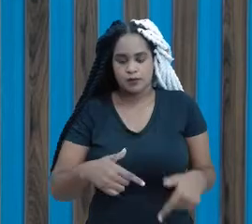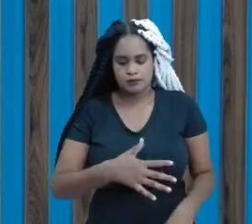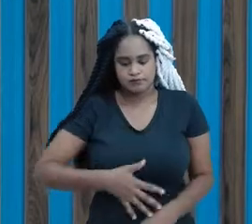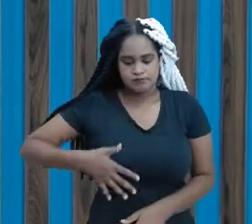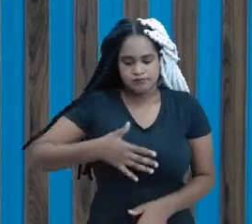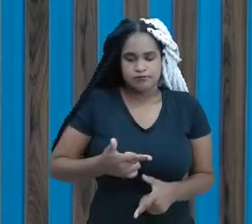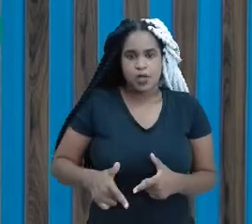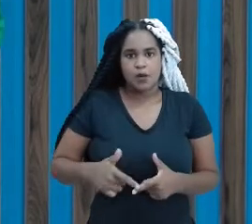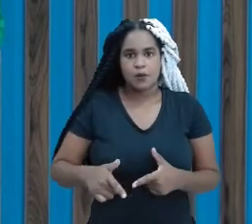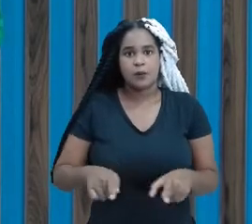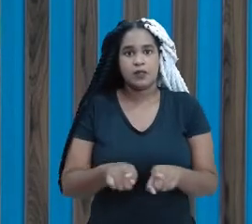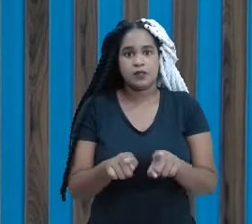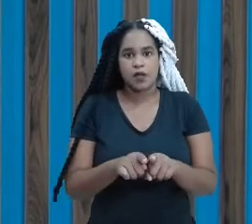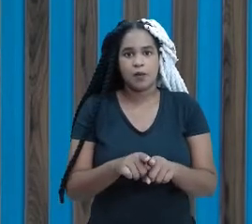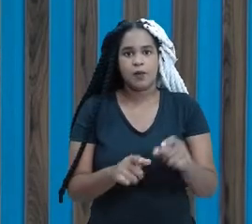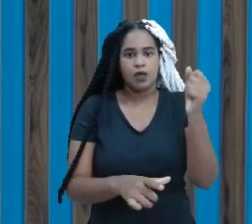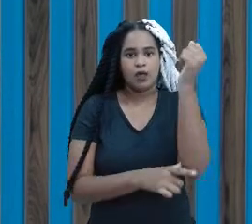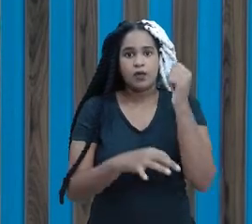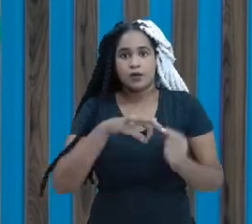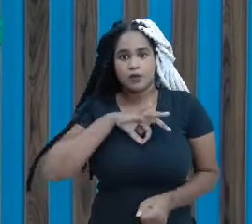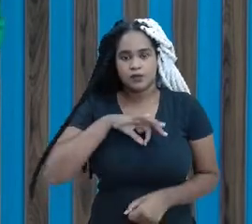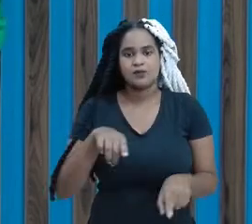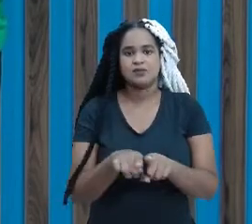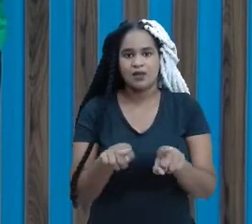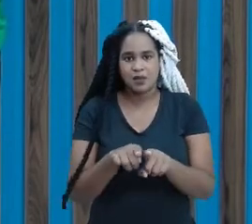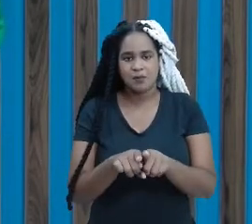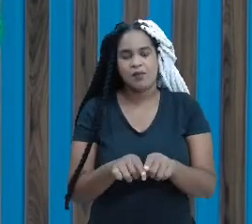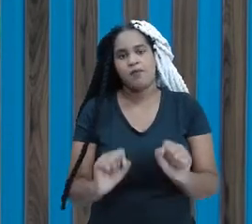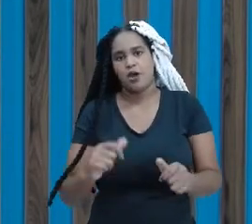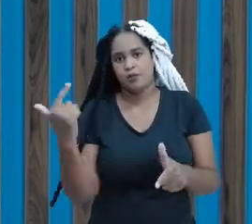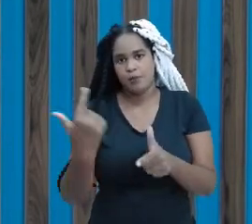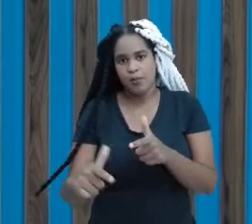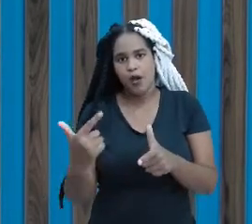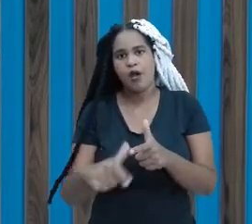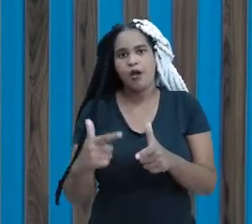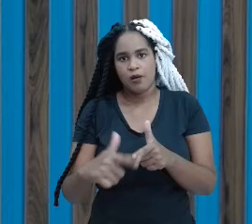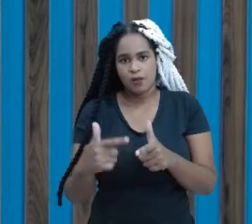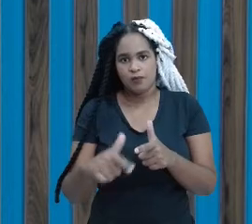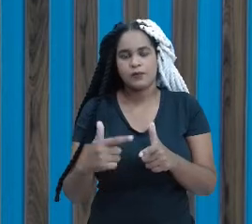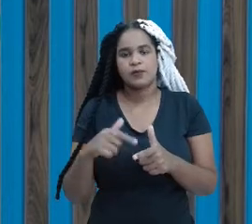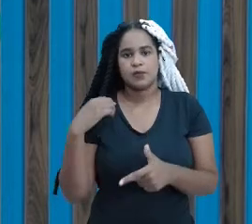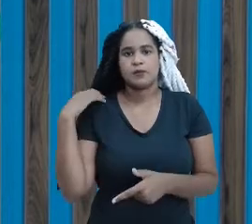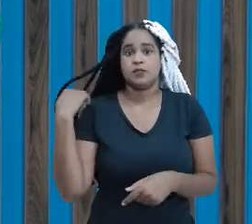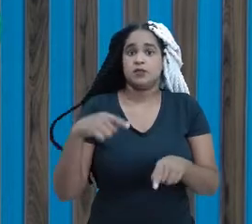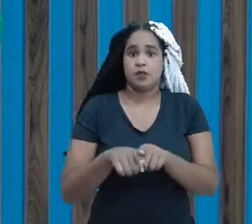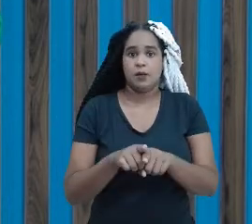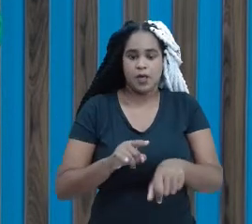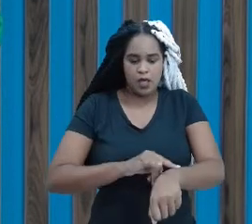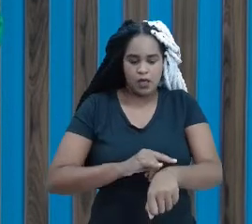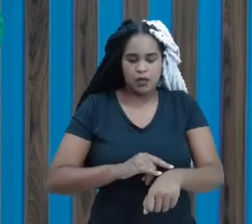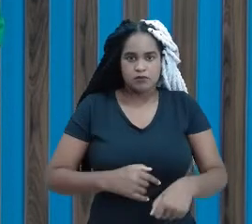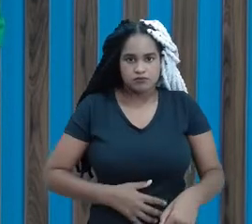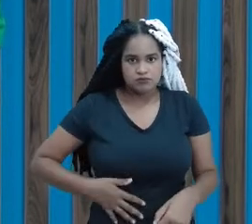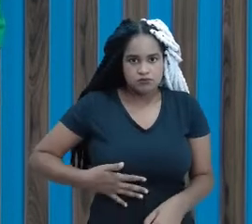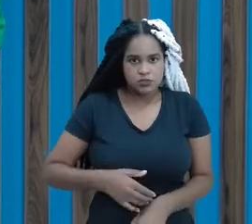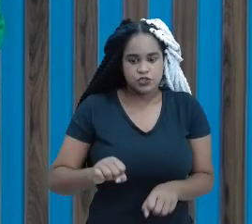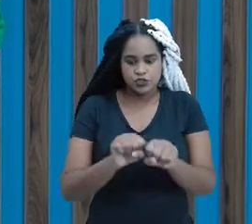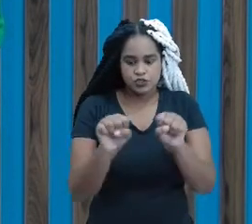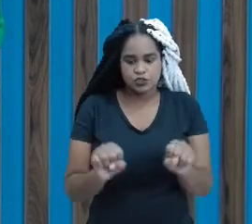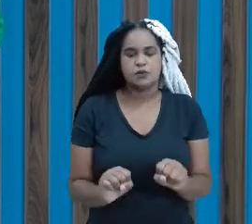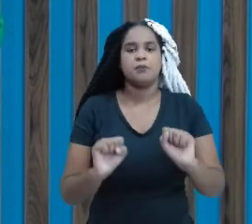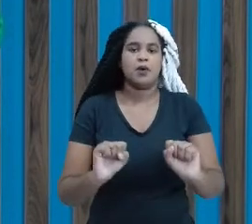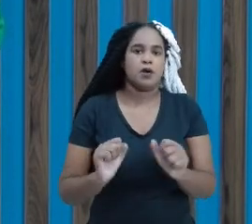digestórios, geniturinários, ou seja, né, na parte genital, na parte também do sistema urinário. Então, são